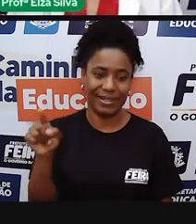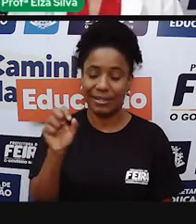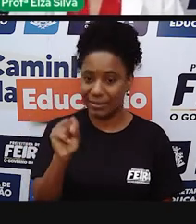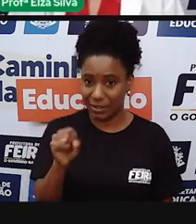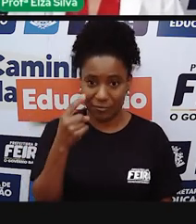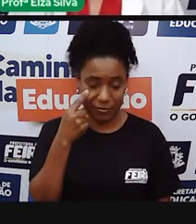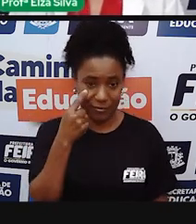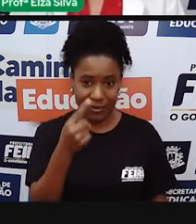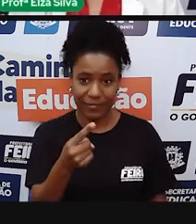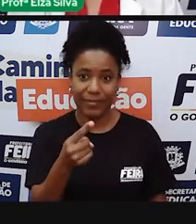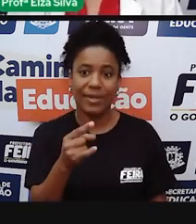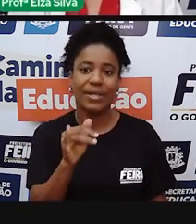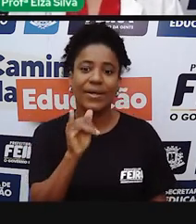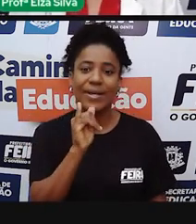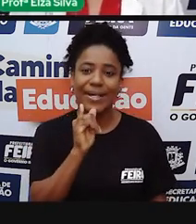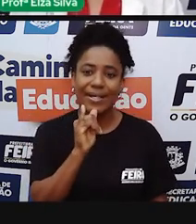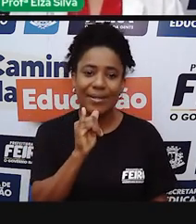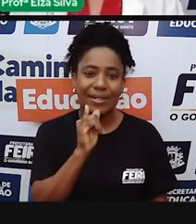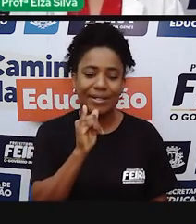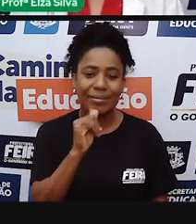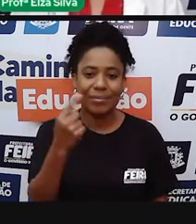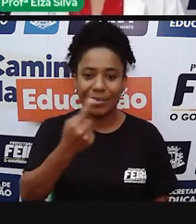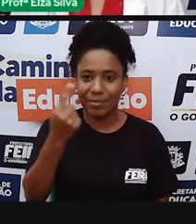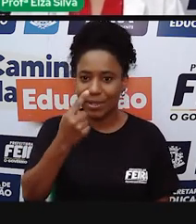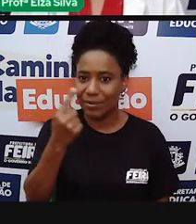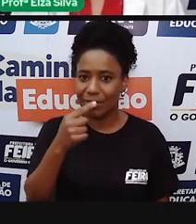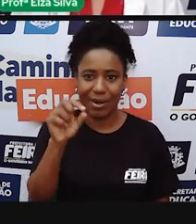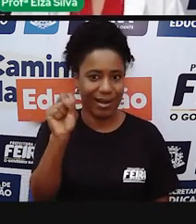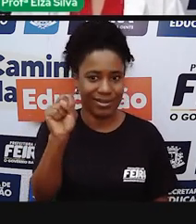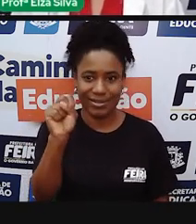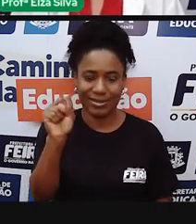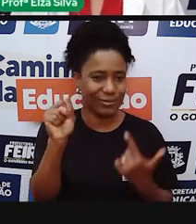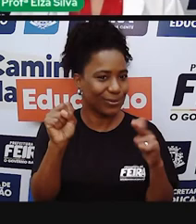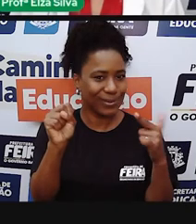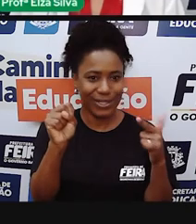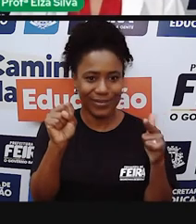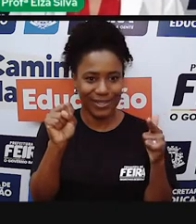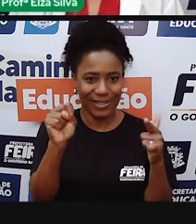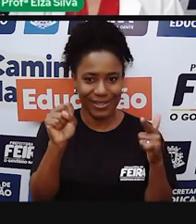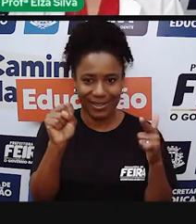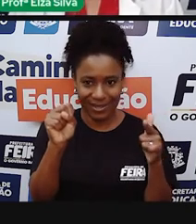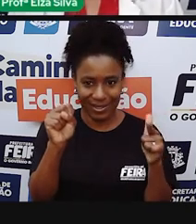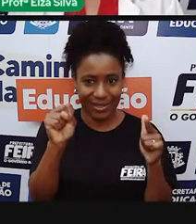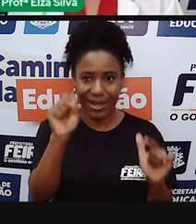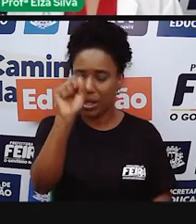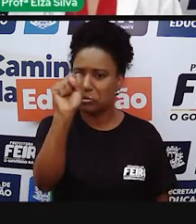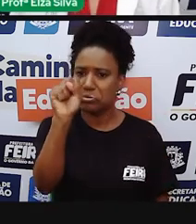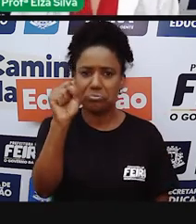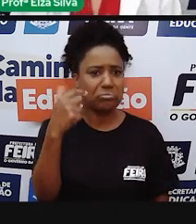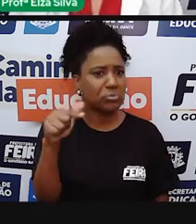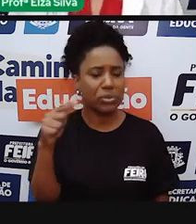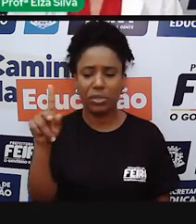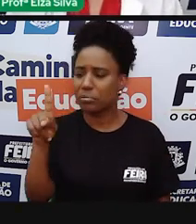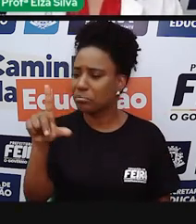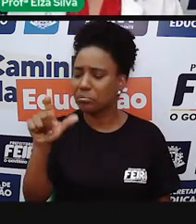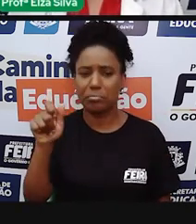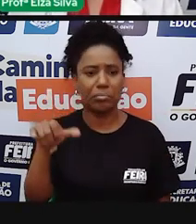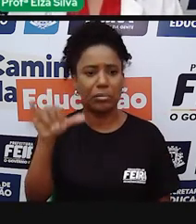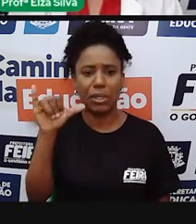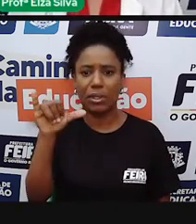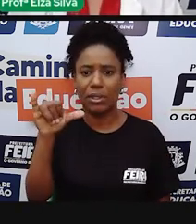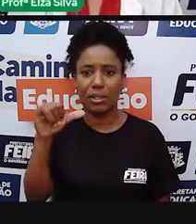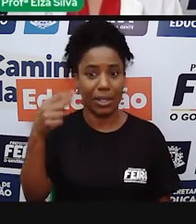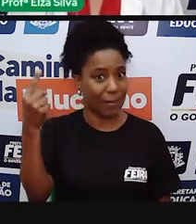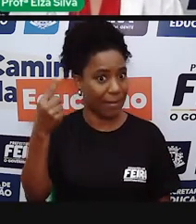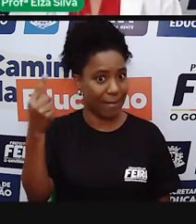exemplo, quando eu disse I play soccer, eu não coloquei o S no final do verbo. Justamente por quê? Porque eu só coloco esse